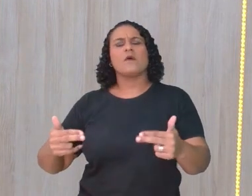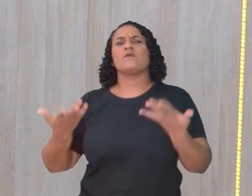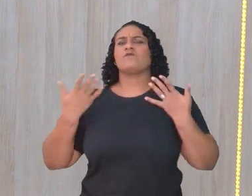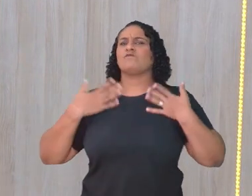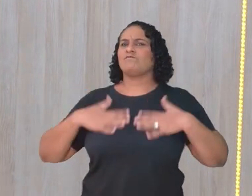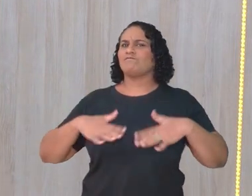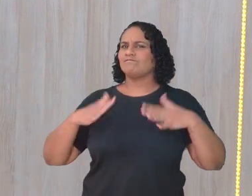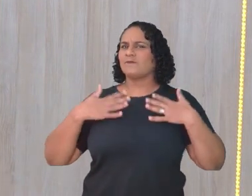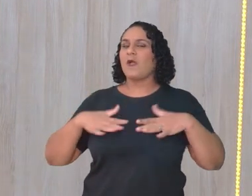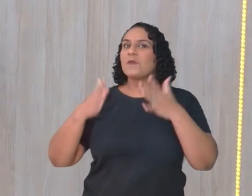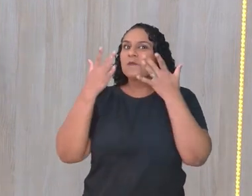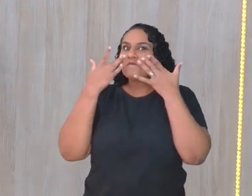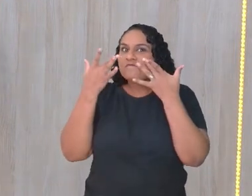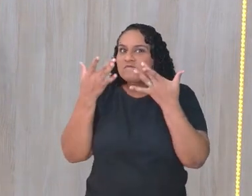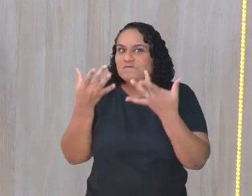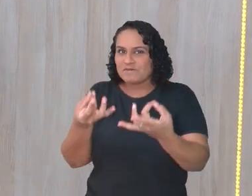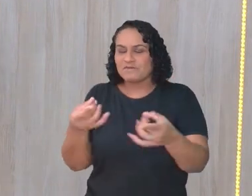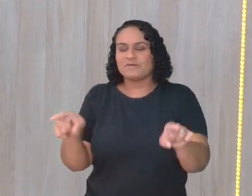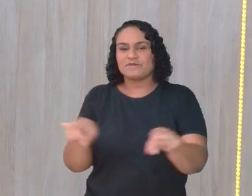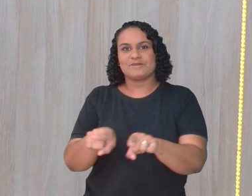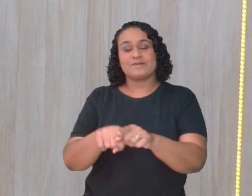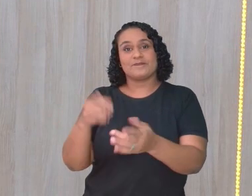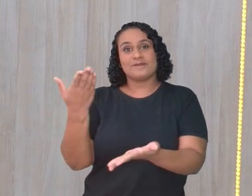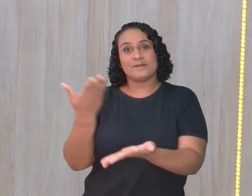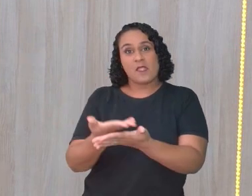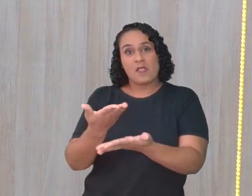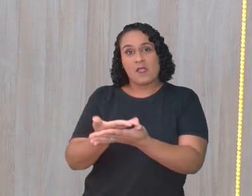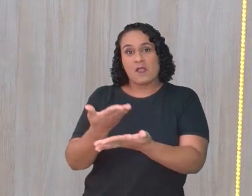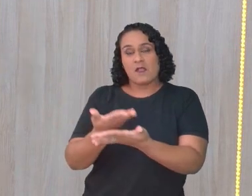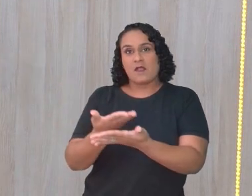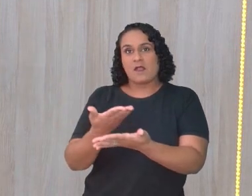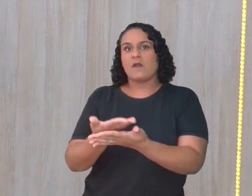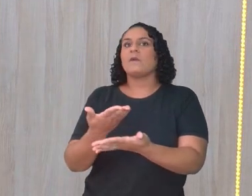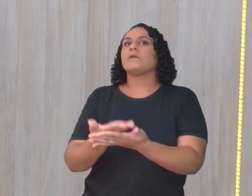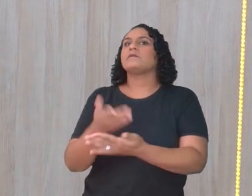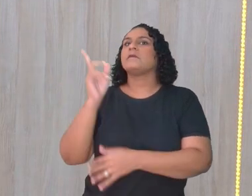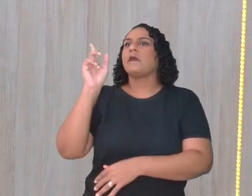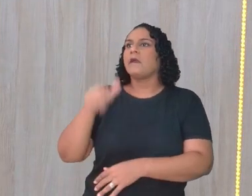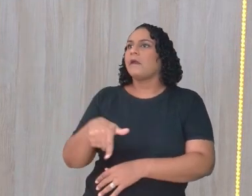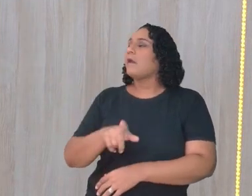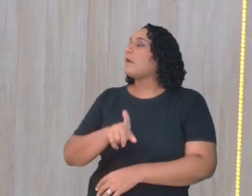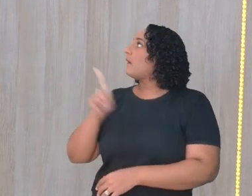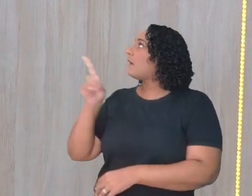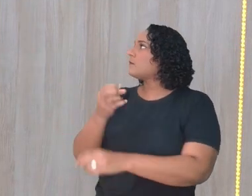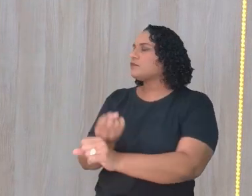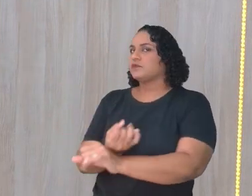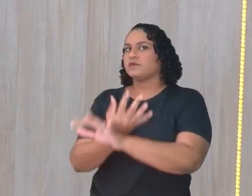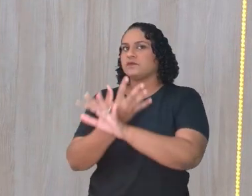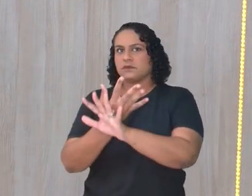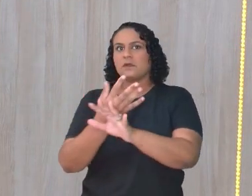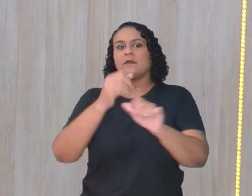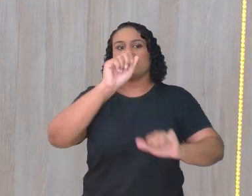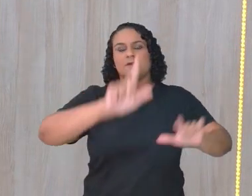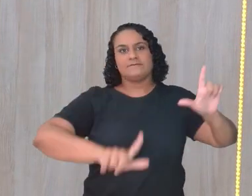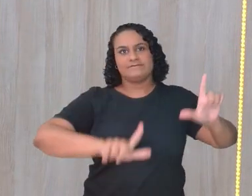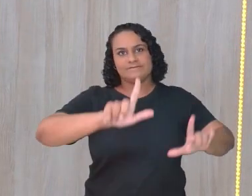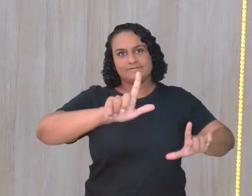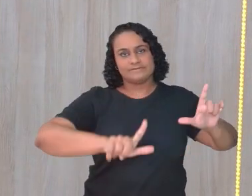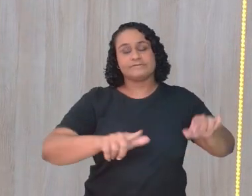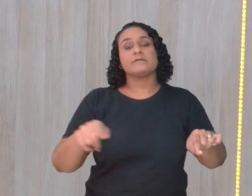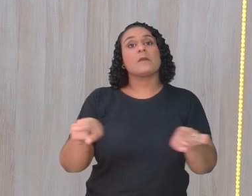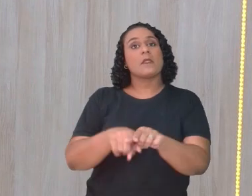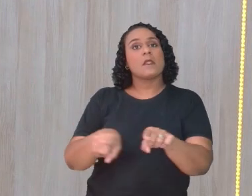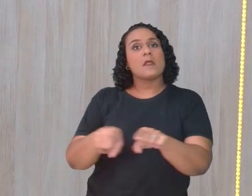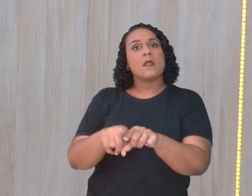bastante atentos, tá certo? Nossas aulas, lembrando a vocês que nossas aulas são digitais, né? Aparecem na TV. Também